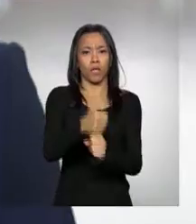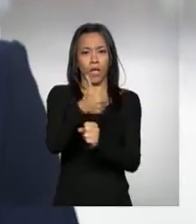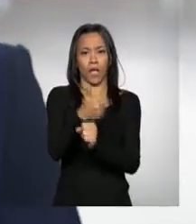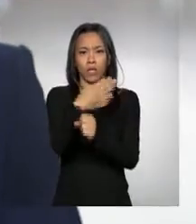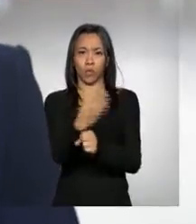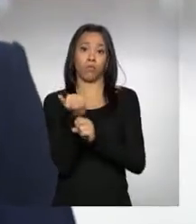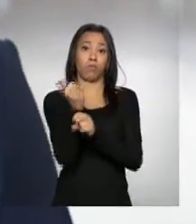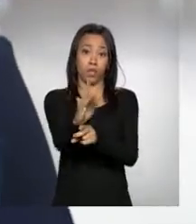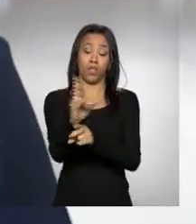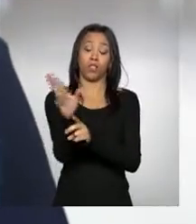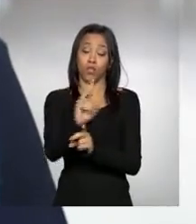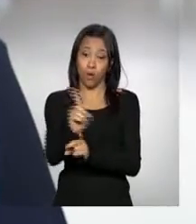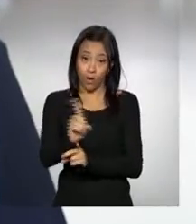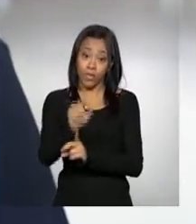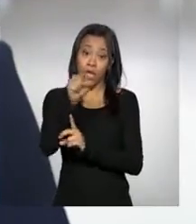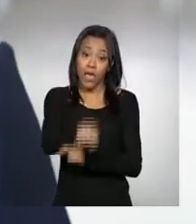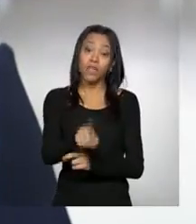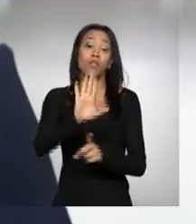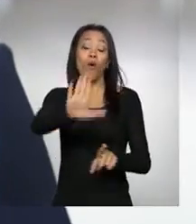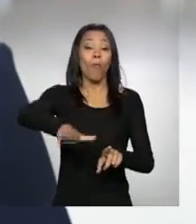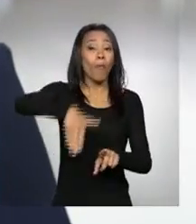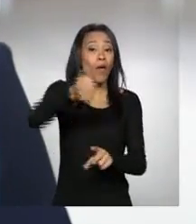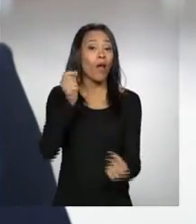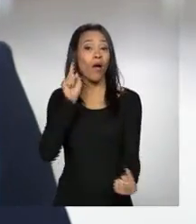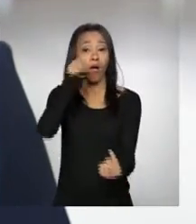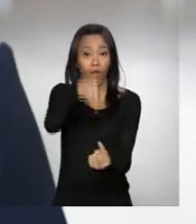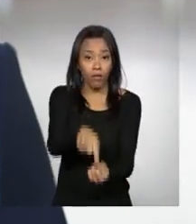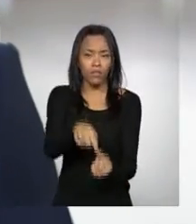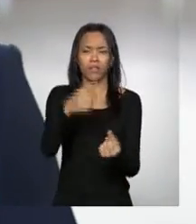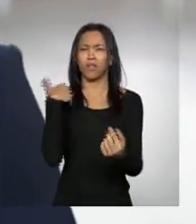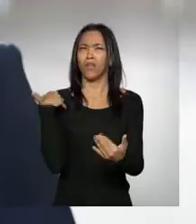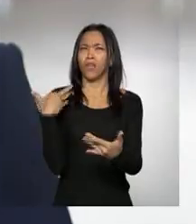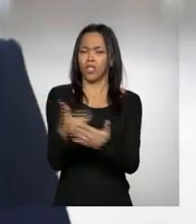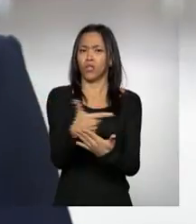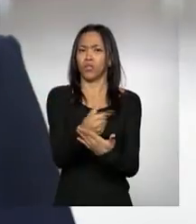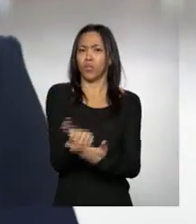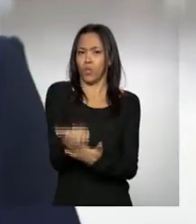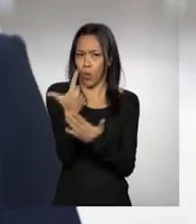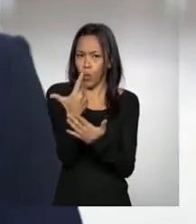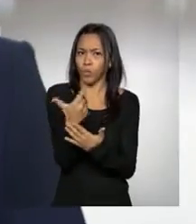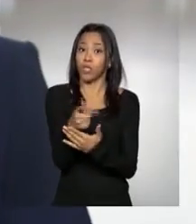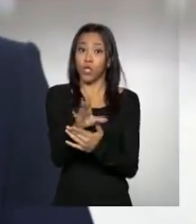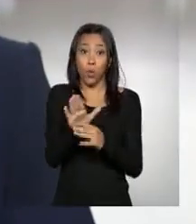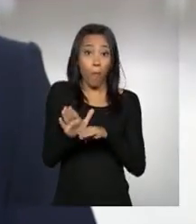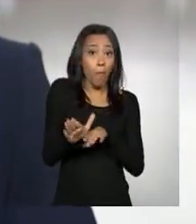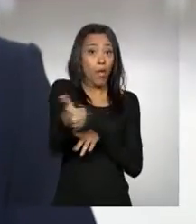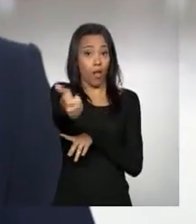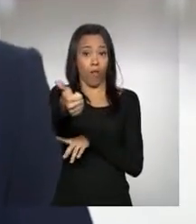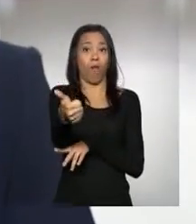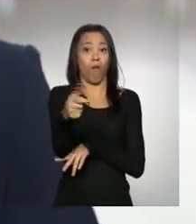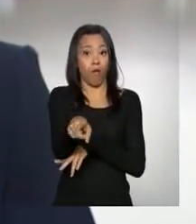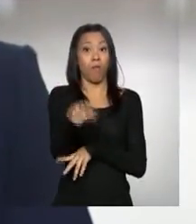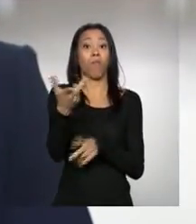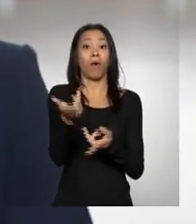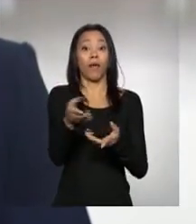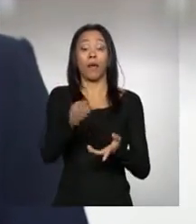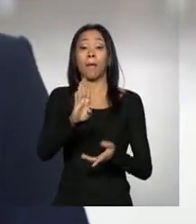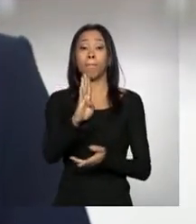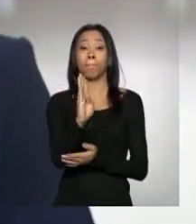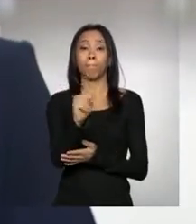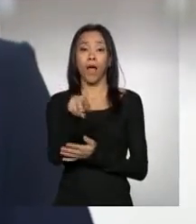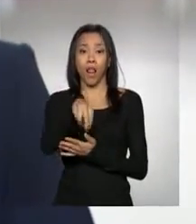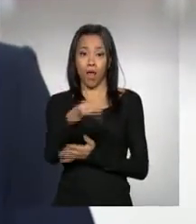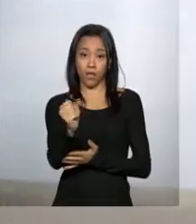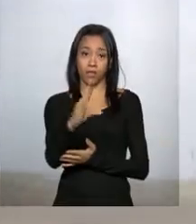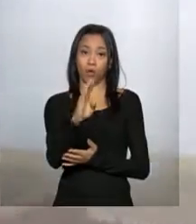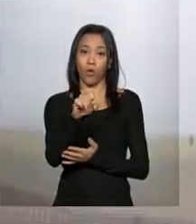dólares. Este é o melhor resultado para meses de maio desde 2012 e também o melhor resultado para a balança comercial desde